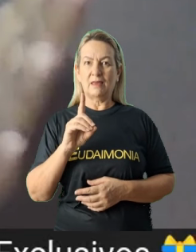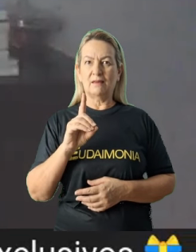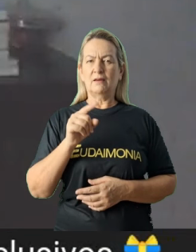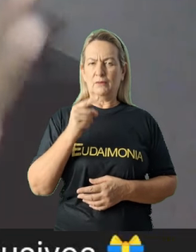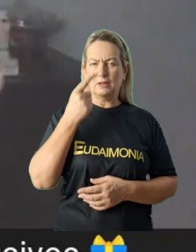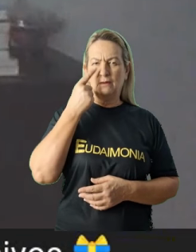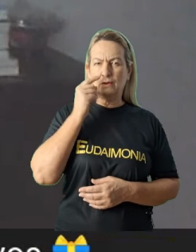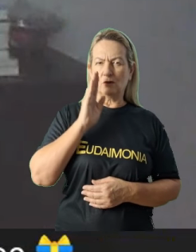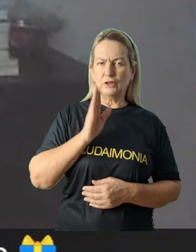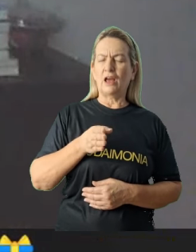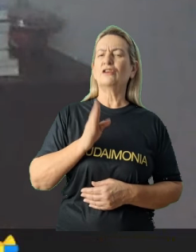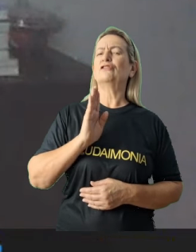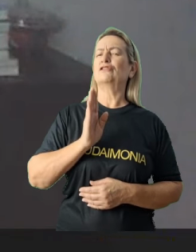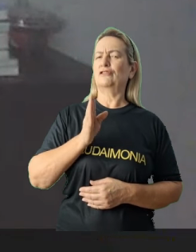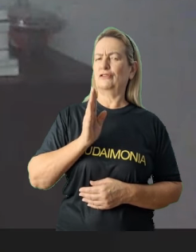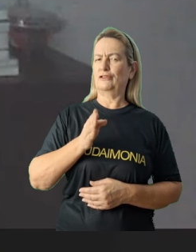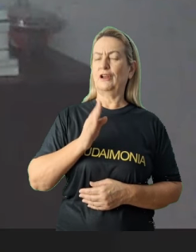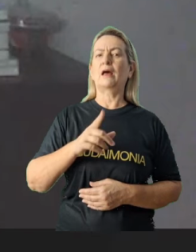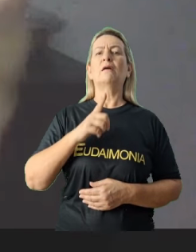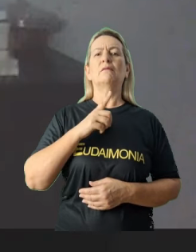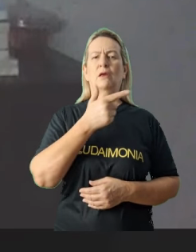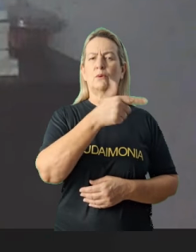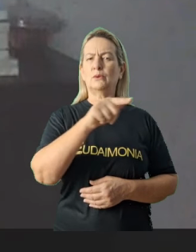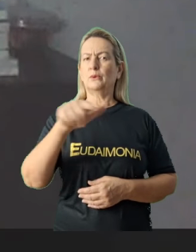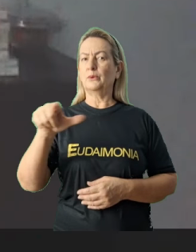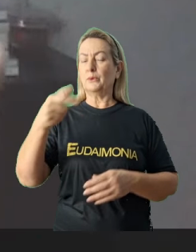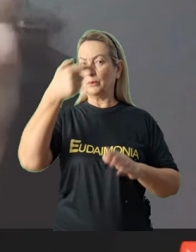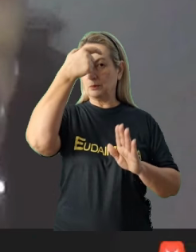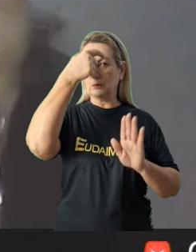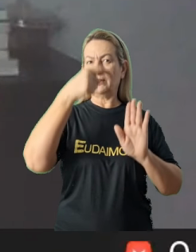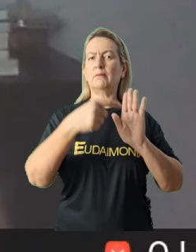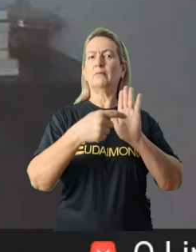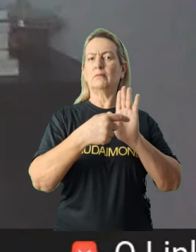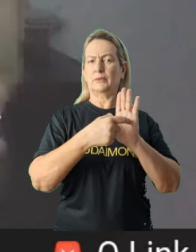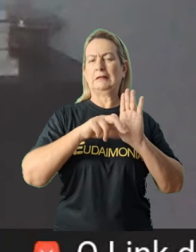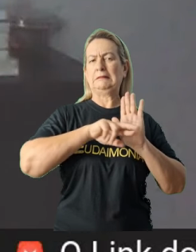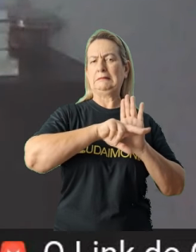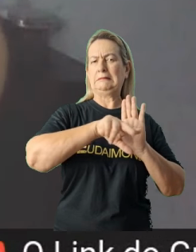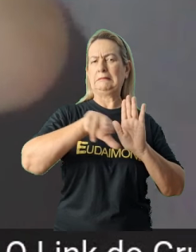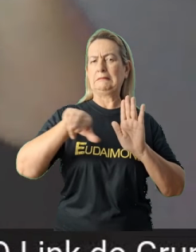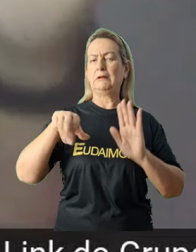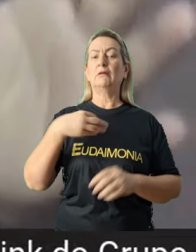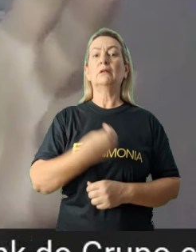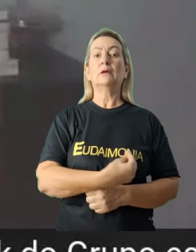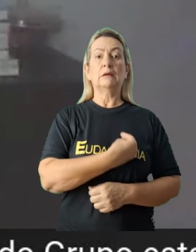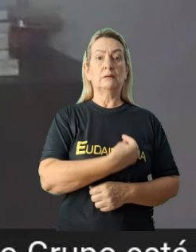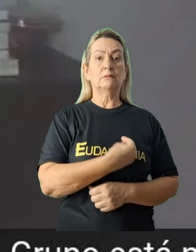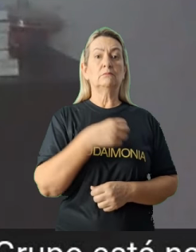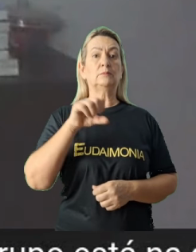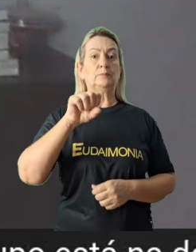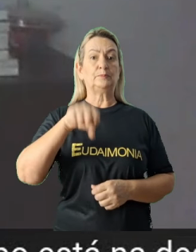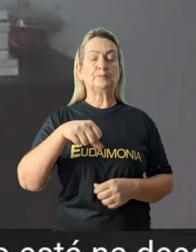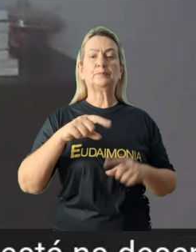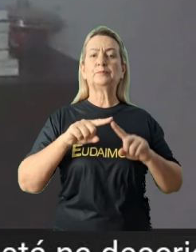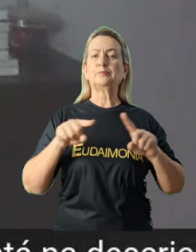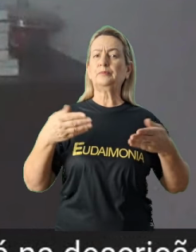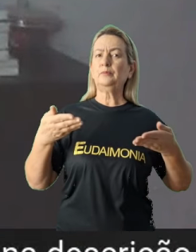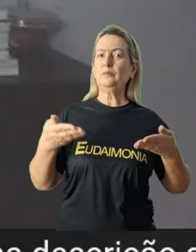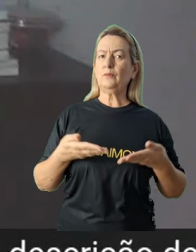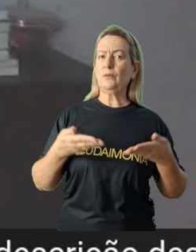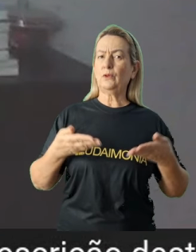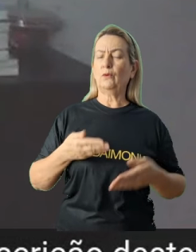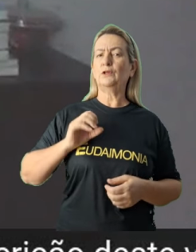né? Com certeza você já ouviu falar. Então, existem outras inteligências artificiais? Existe um montão de inteligência artificial. Mas eu